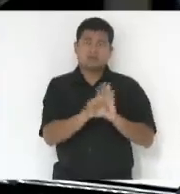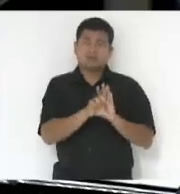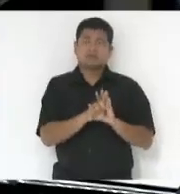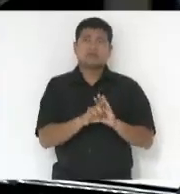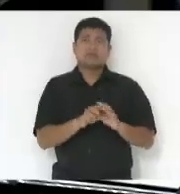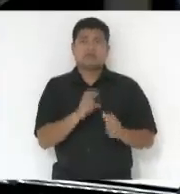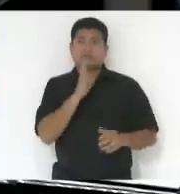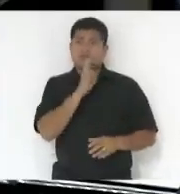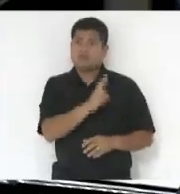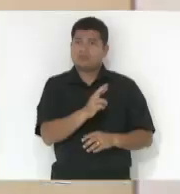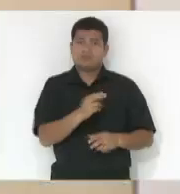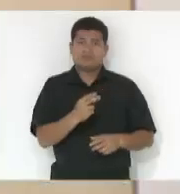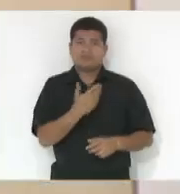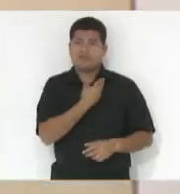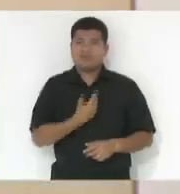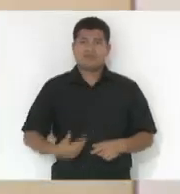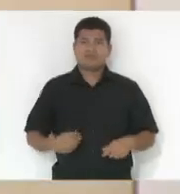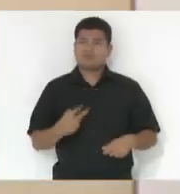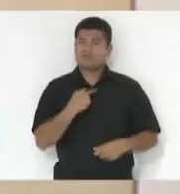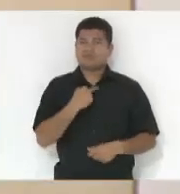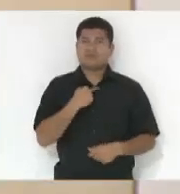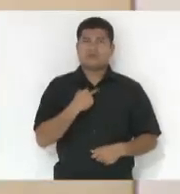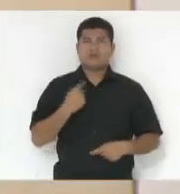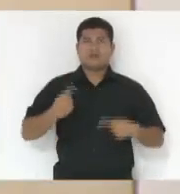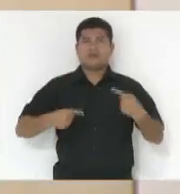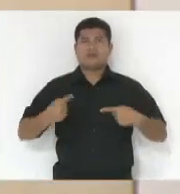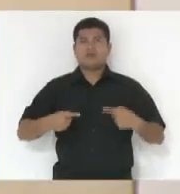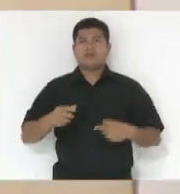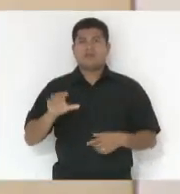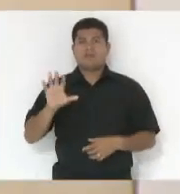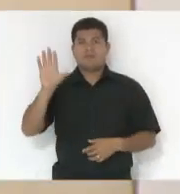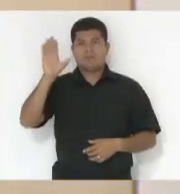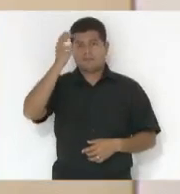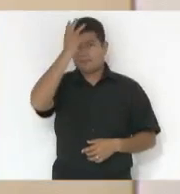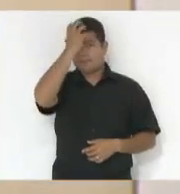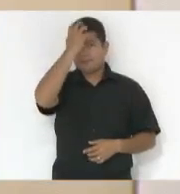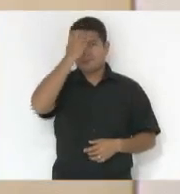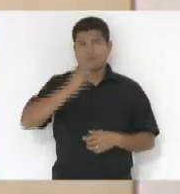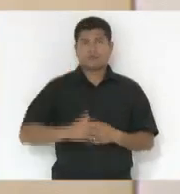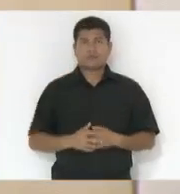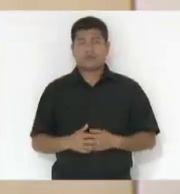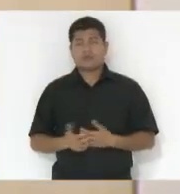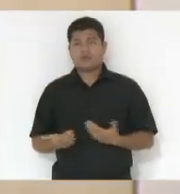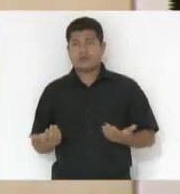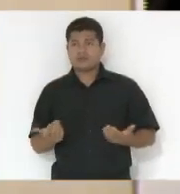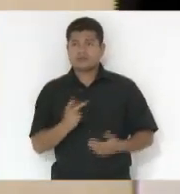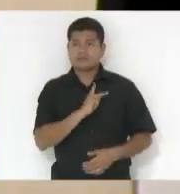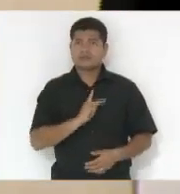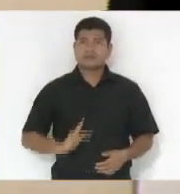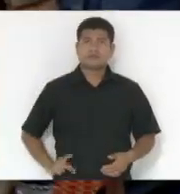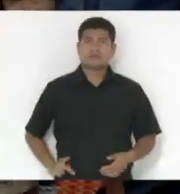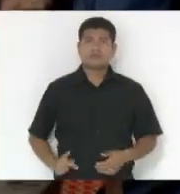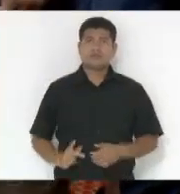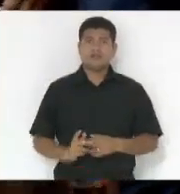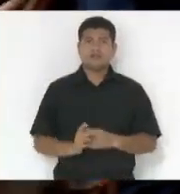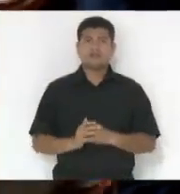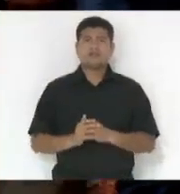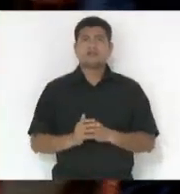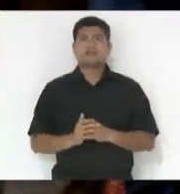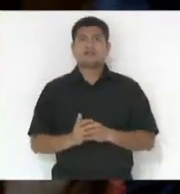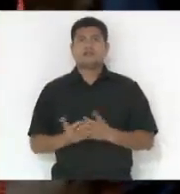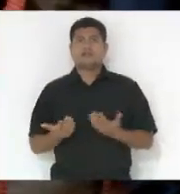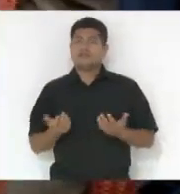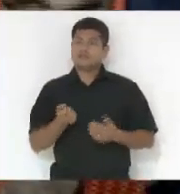poder dar. Obrigado, senhor presidente. Ainda em discussão com a palavra, deputado Ismael dos Santos. Senhor presidente, eu acho que aqui é uma questão de hermenêutica. Eu até